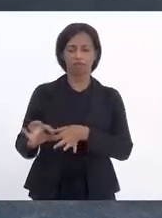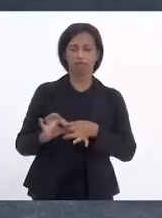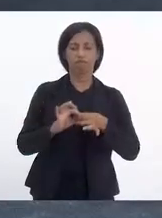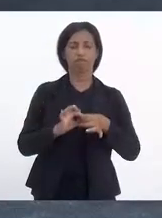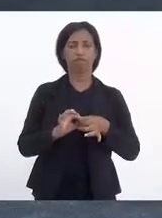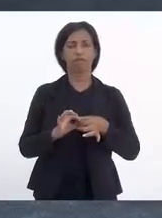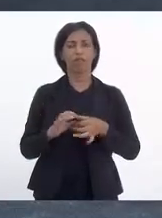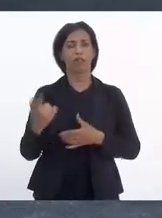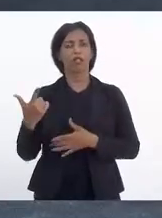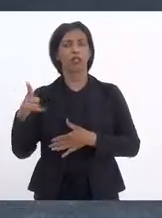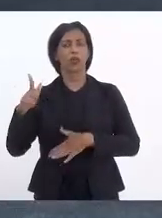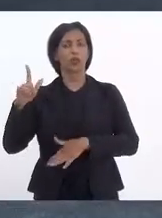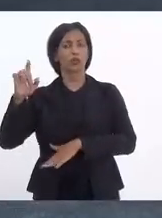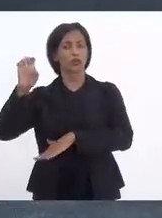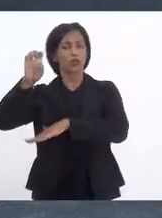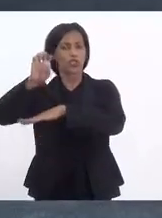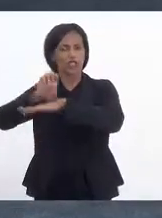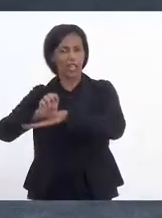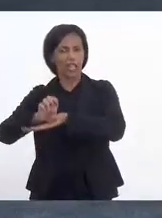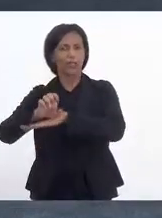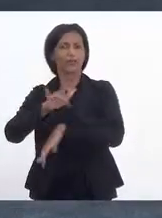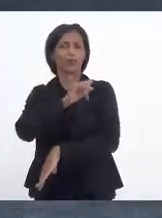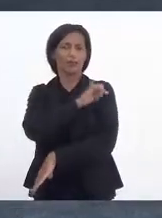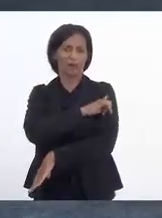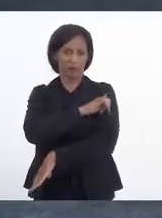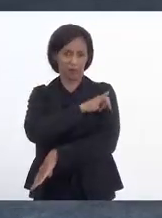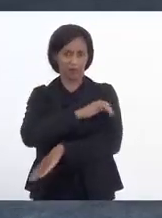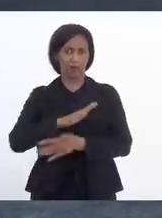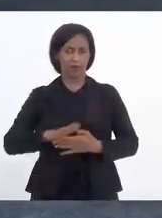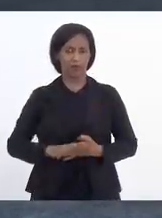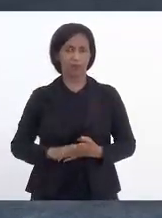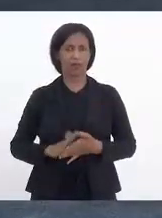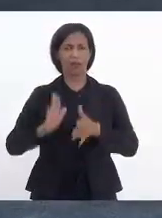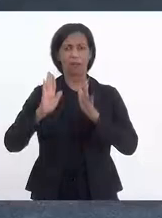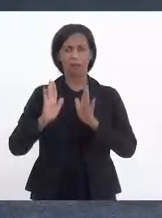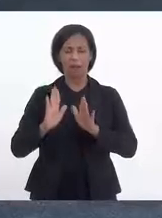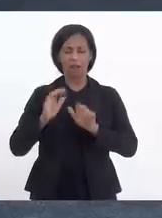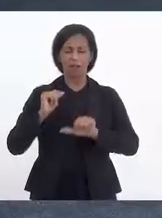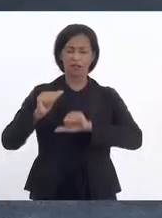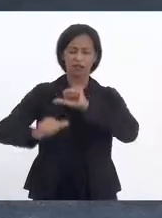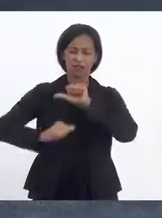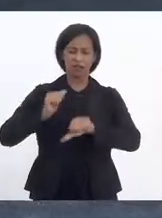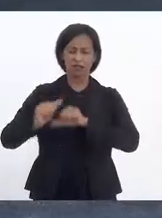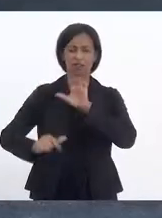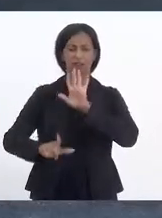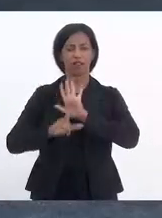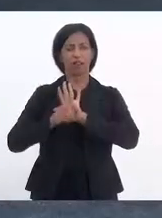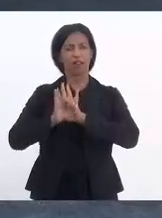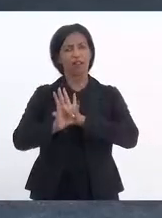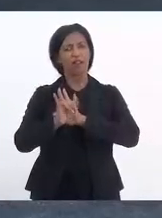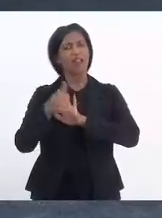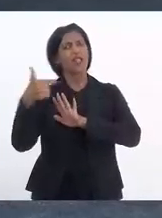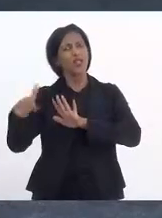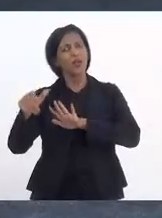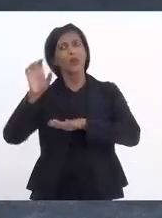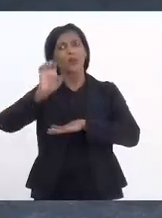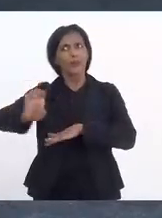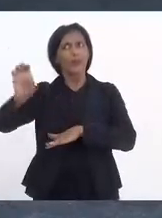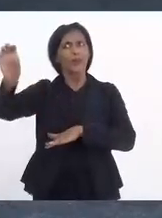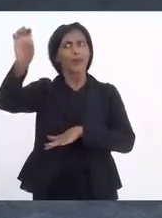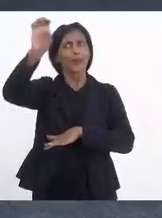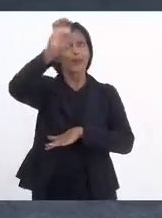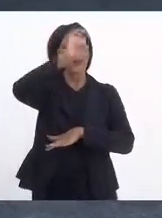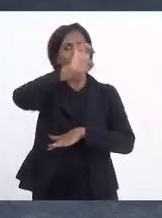em outro estado por uma enfermeira mas que já virou Leite a Ju em vários estados